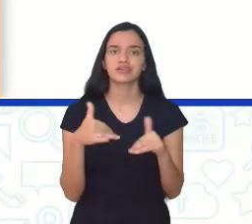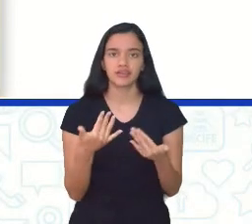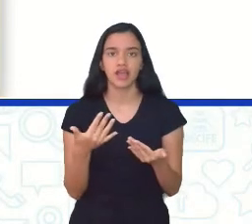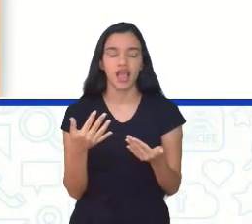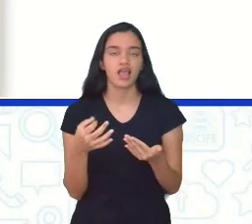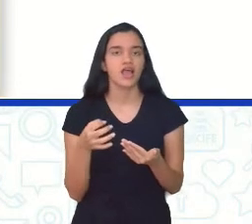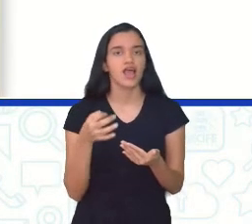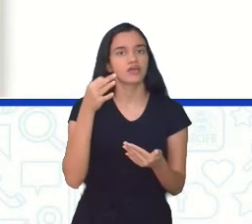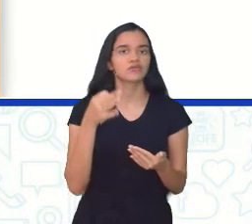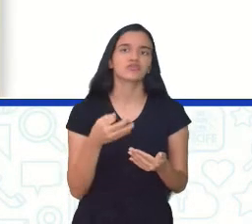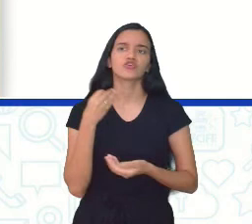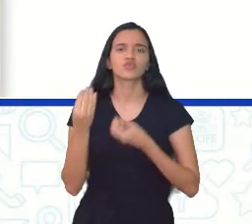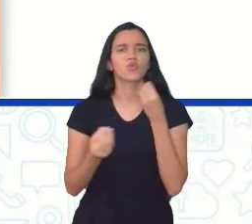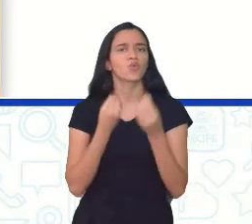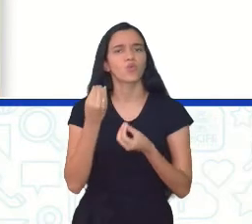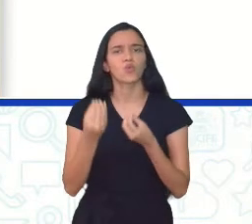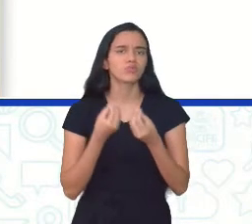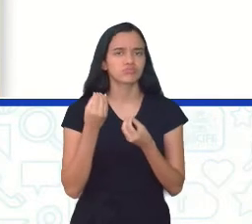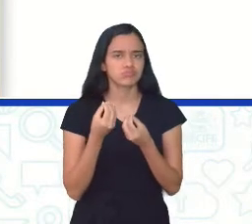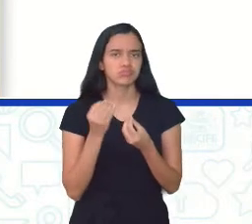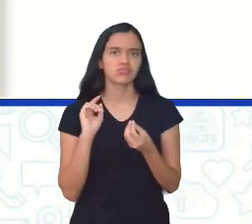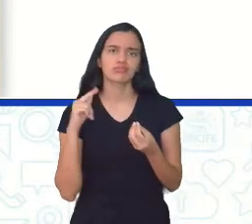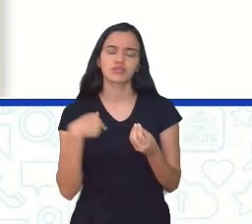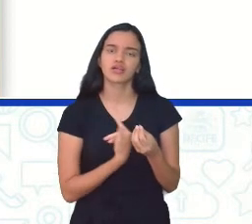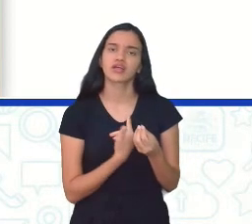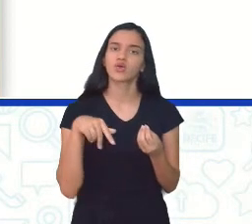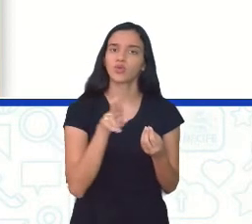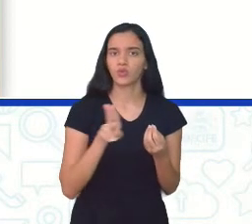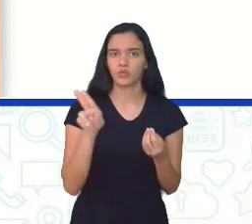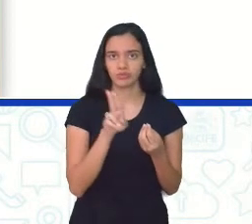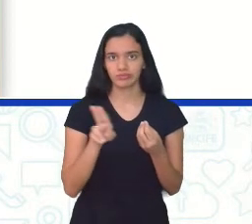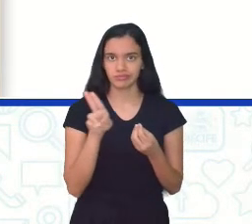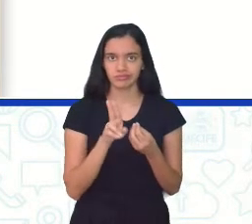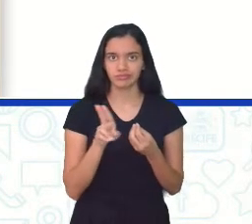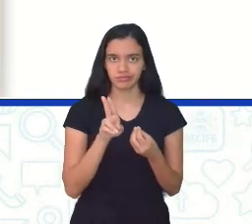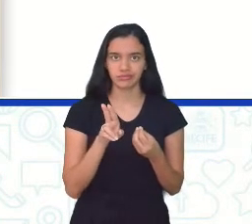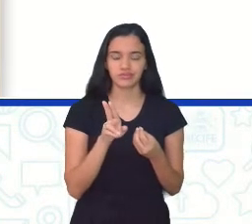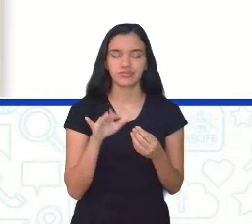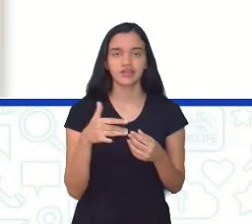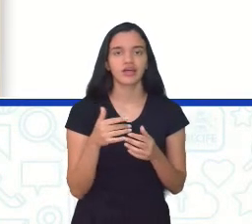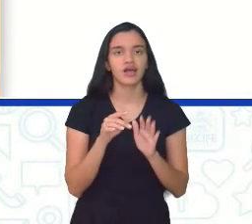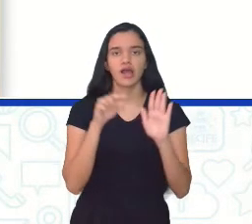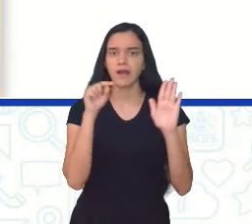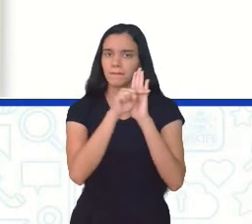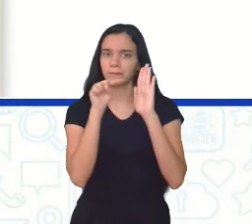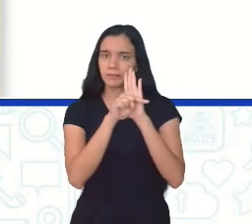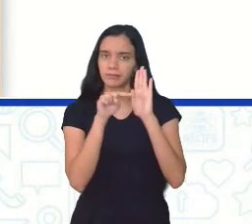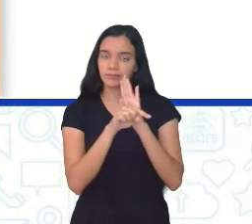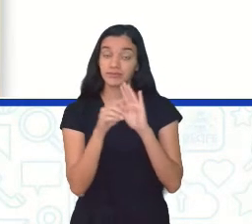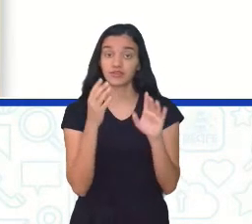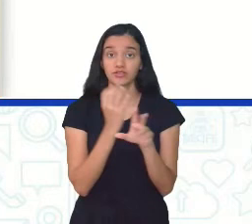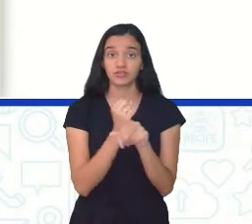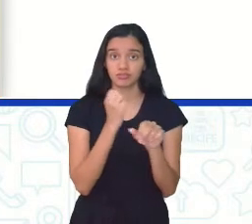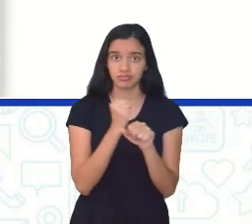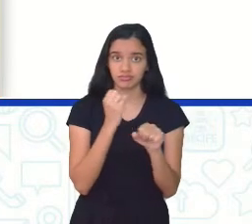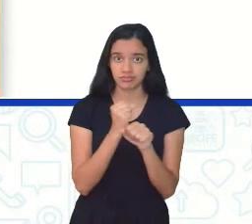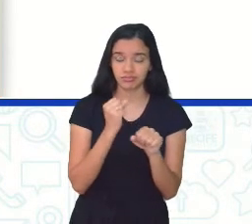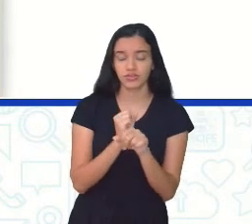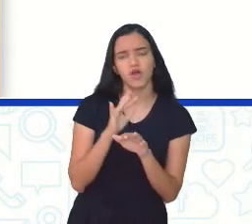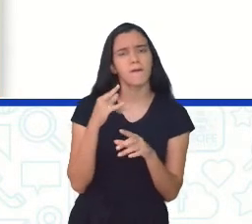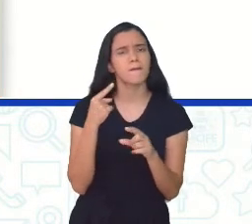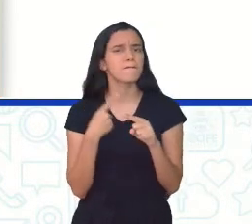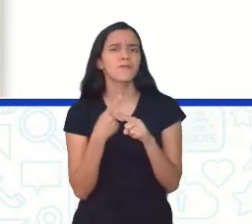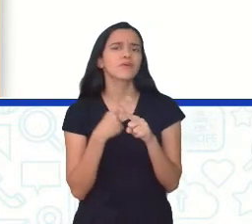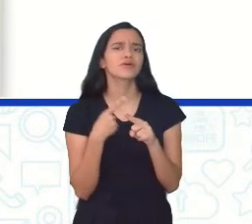exatamente como a gente usa essa questão dessas operações com números decimais.